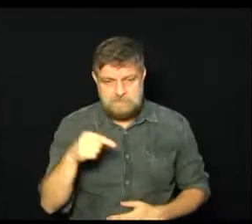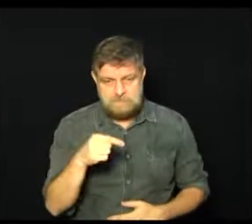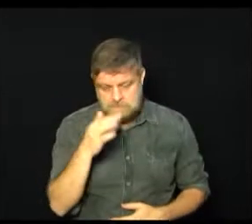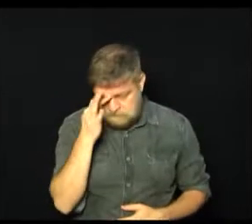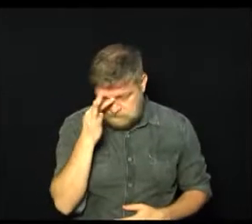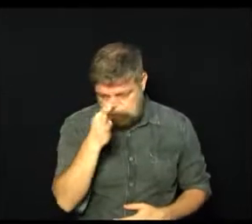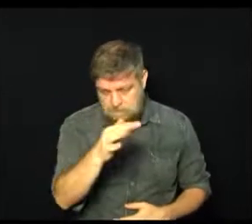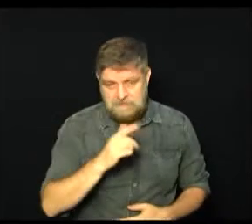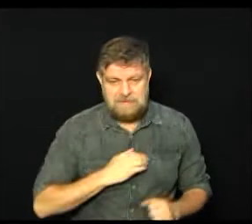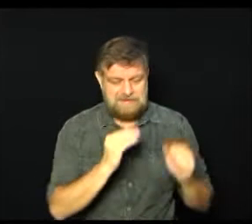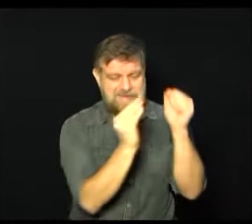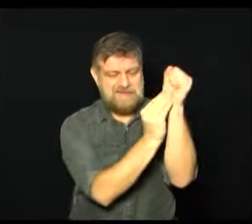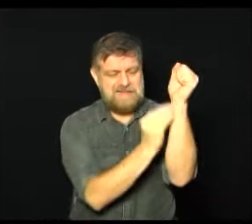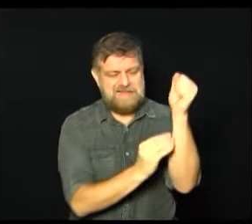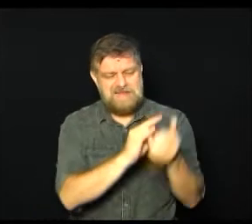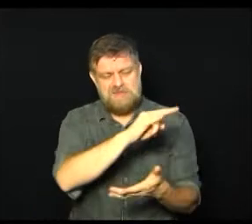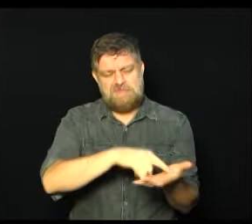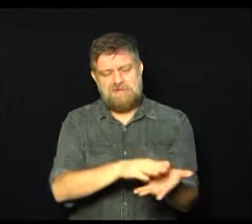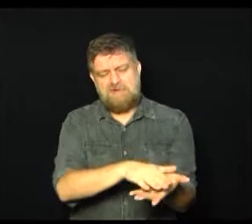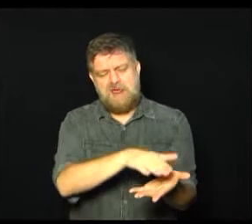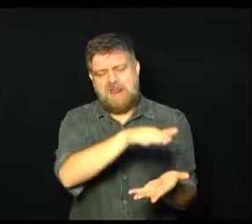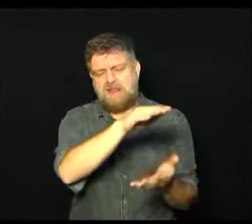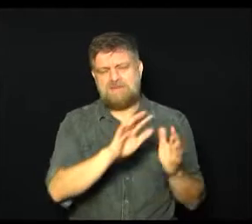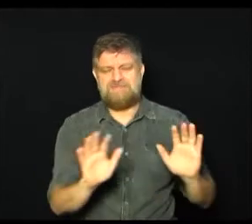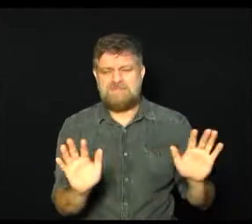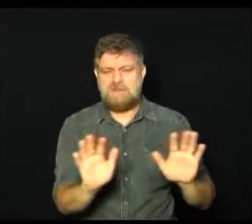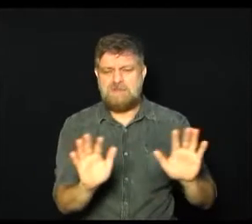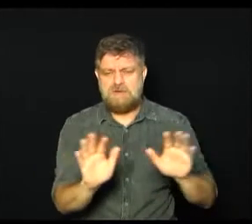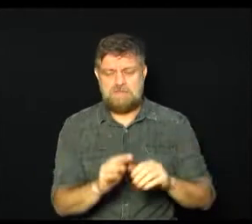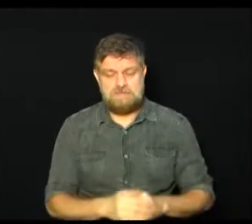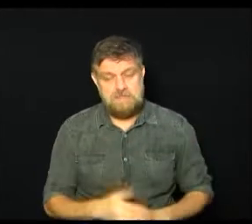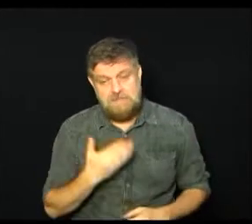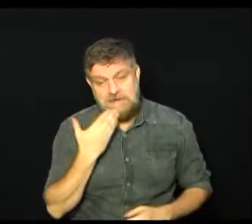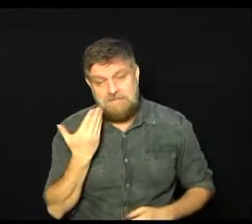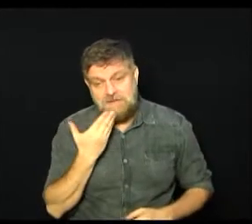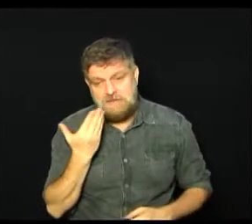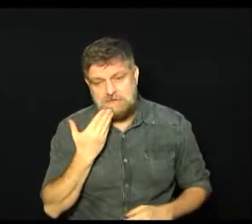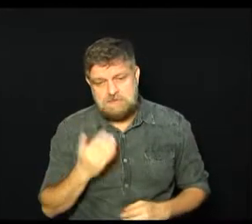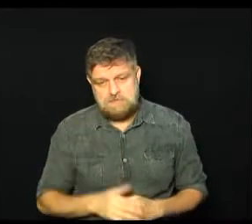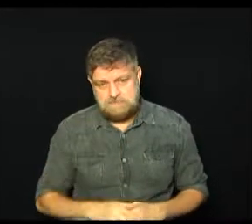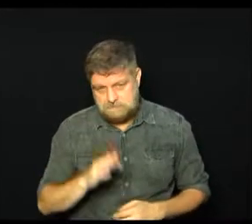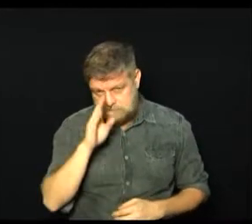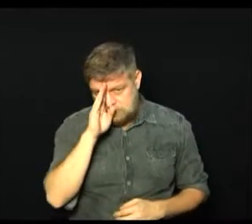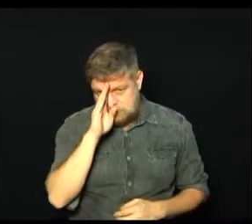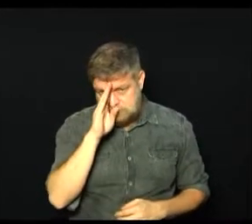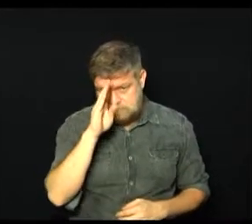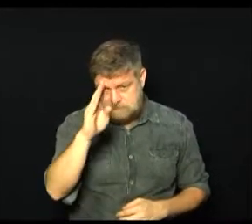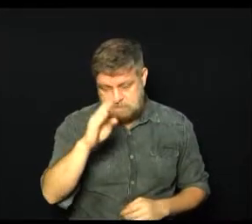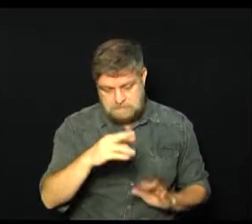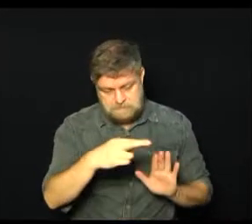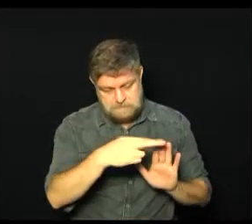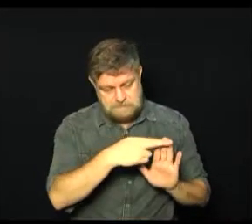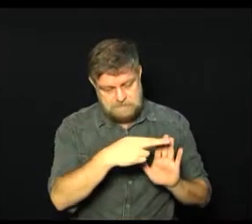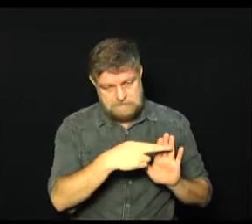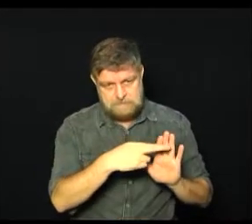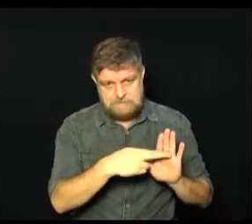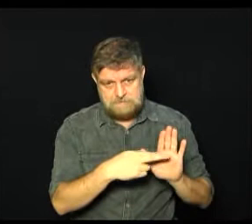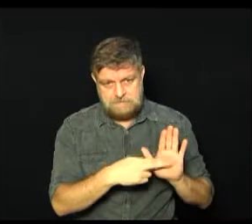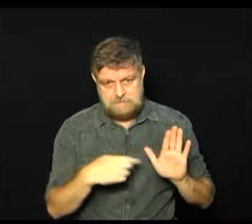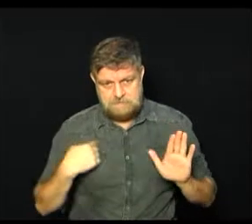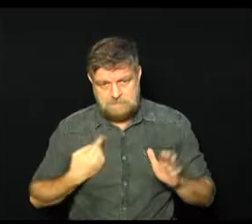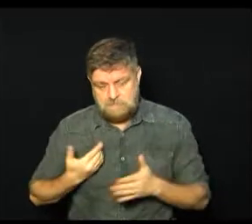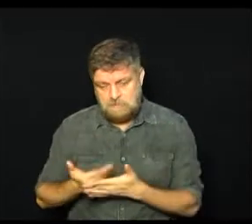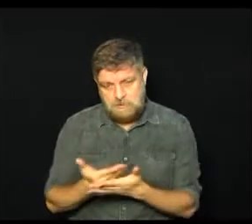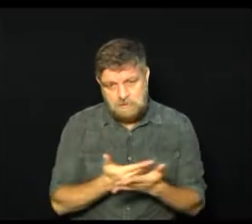menos burocrático o processo, né? Os principais critérios, né, que embasaram o nosso estudo